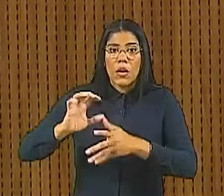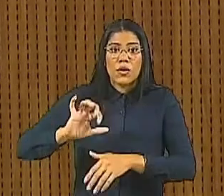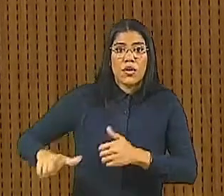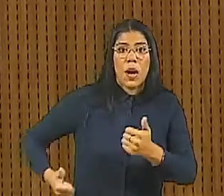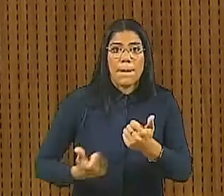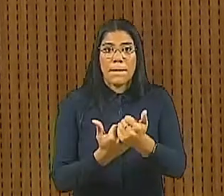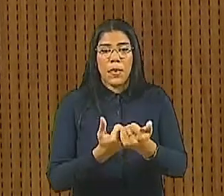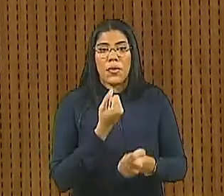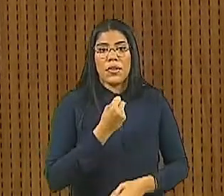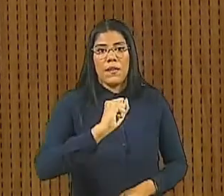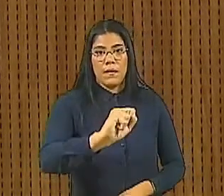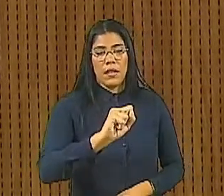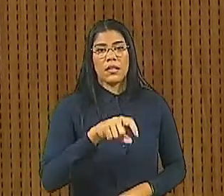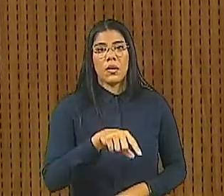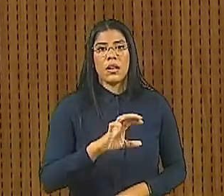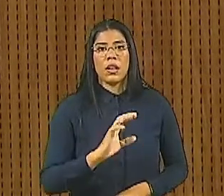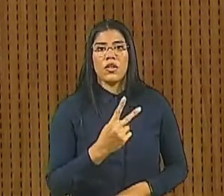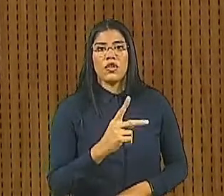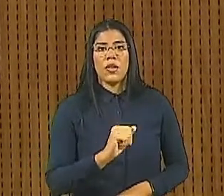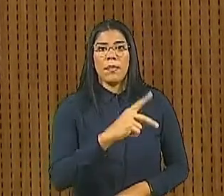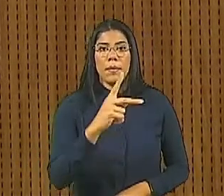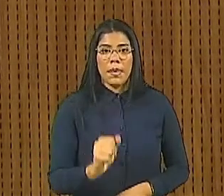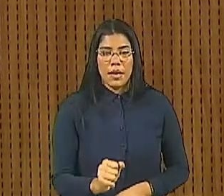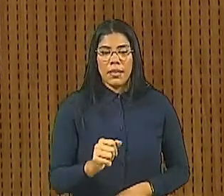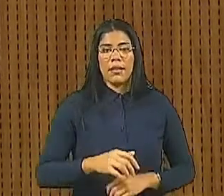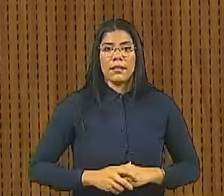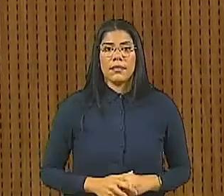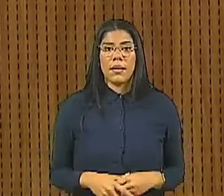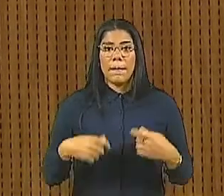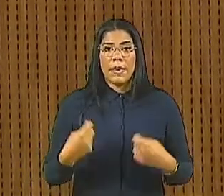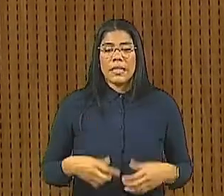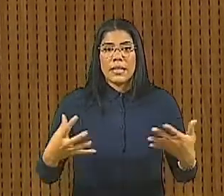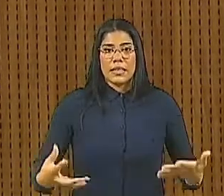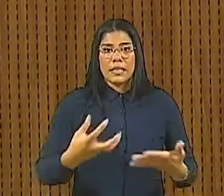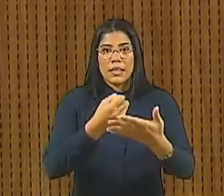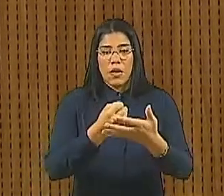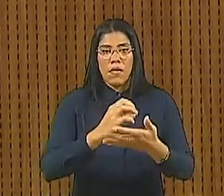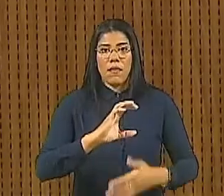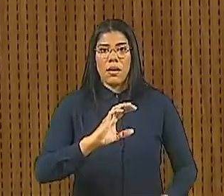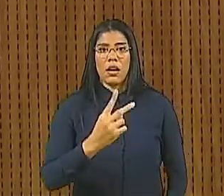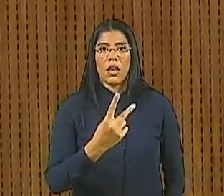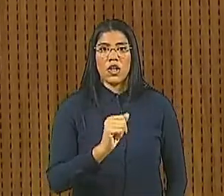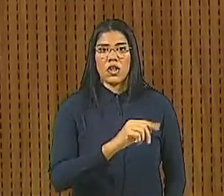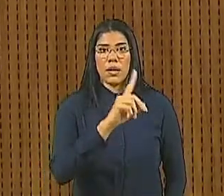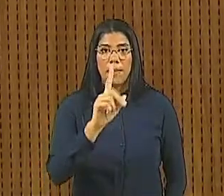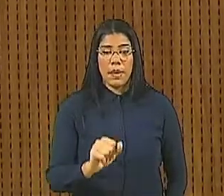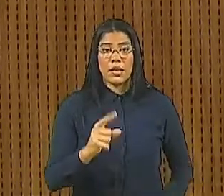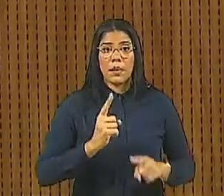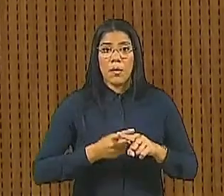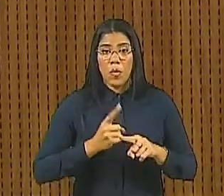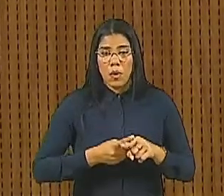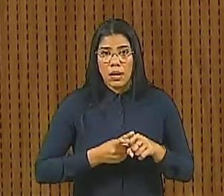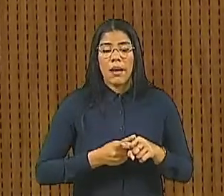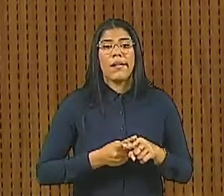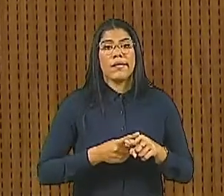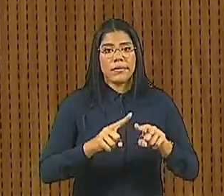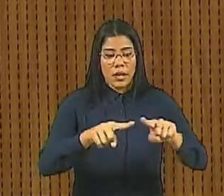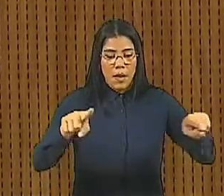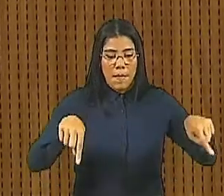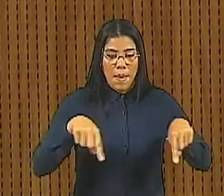da Chapada do Araripe. É necessário salvar a Chapada do avanço destrutivo